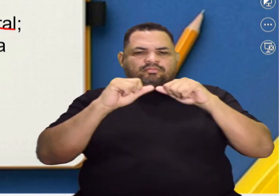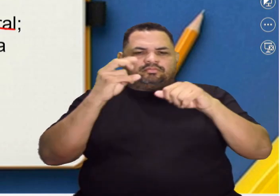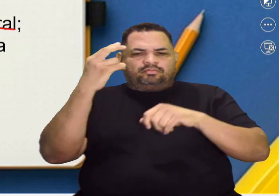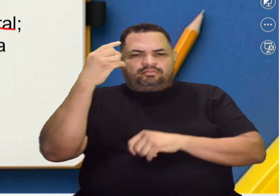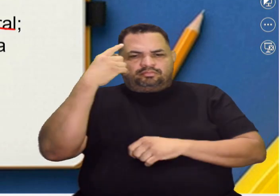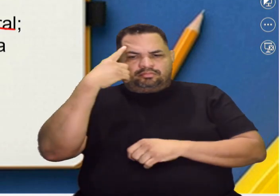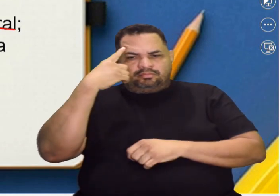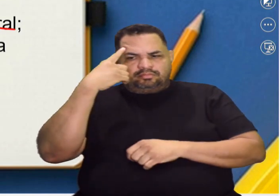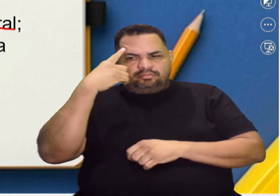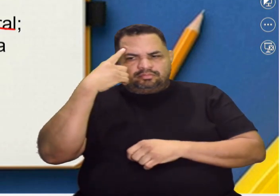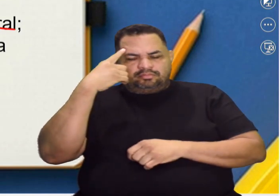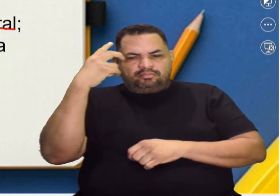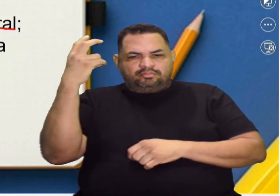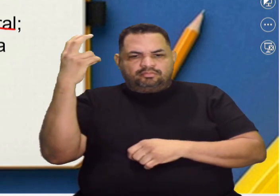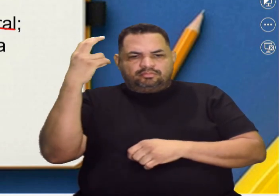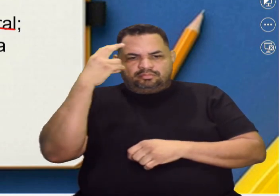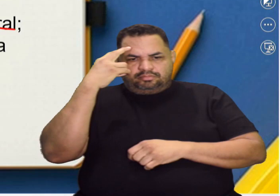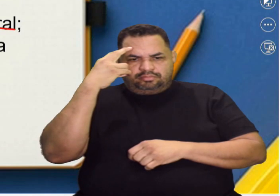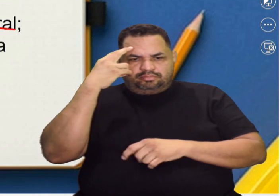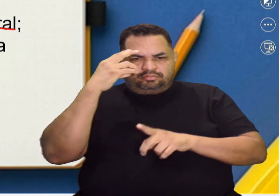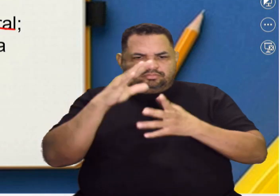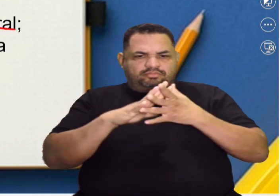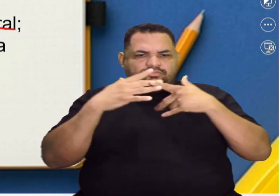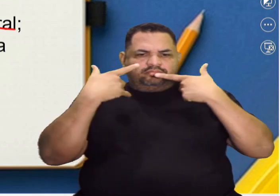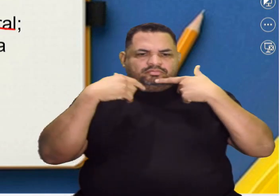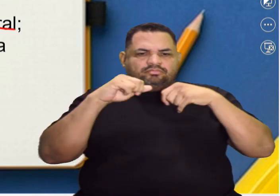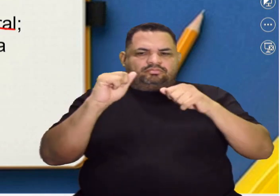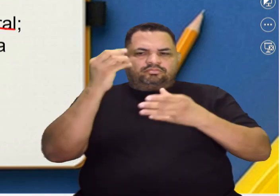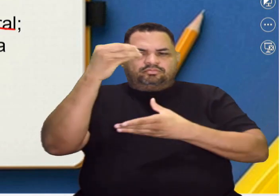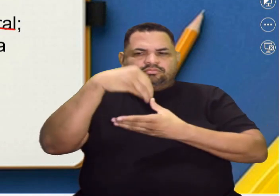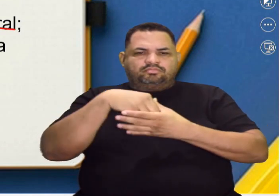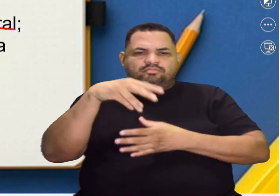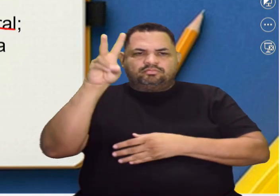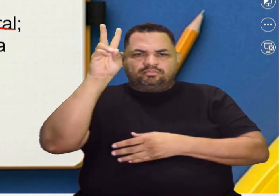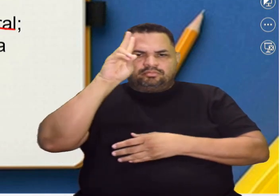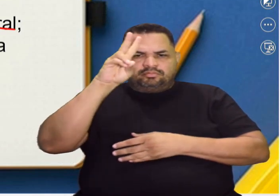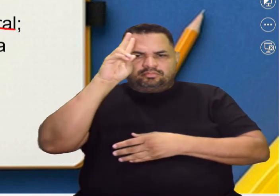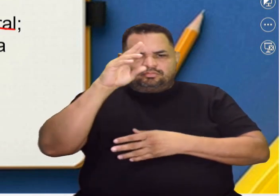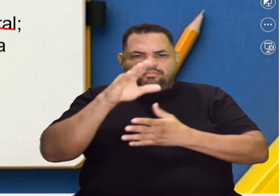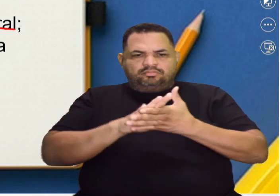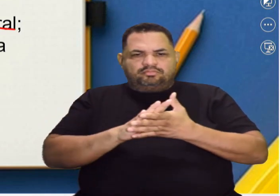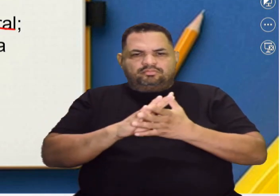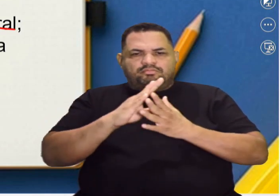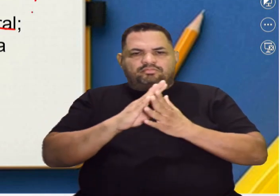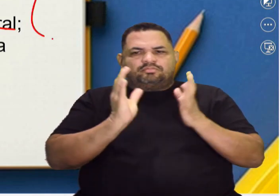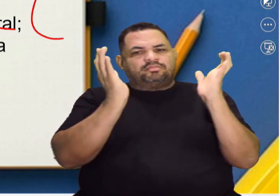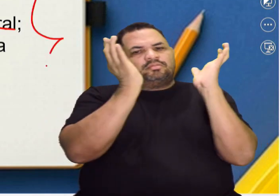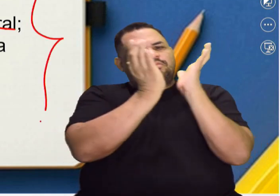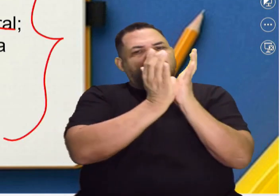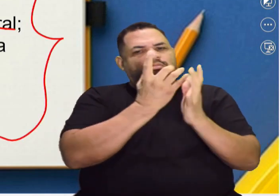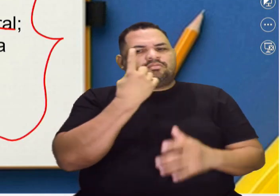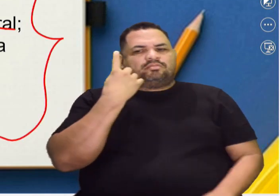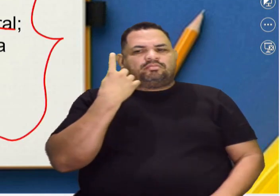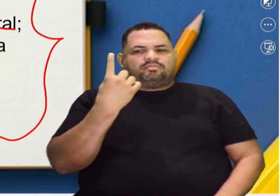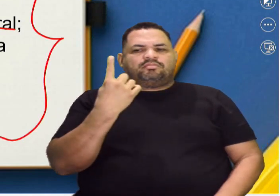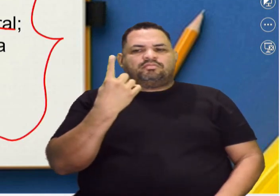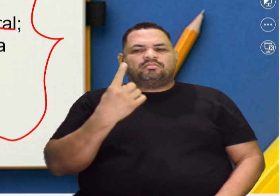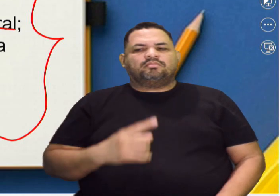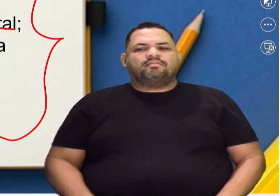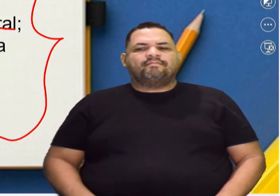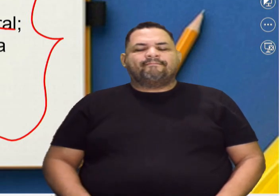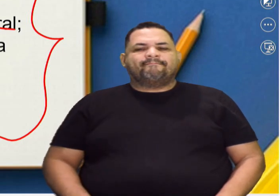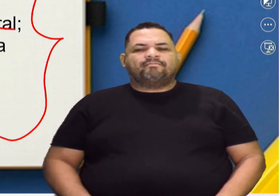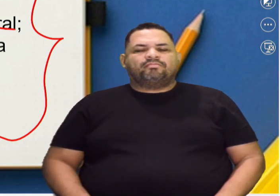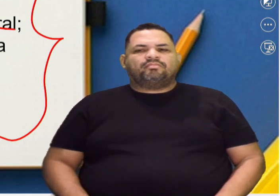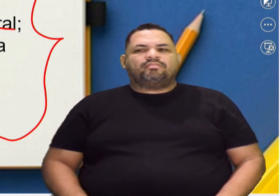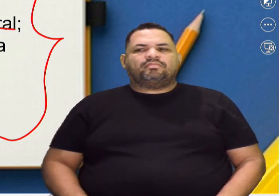pensamento e cultura e a linguagem na história. Esse é o nossa unidade 1, ok? Vamos